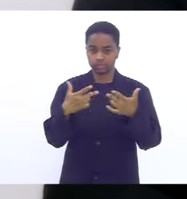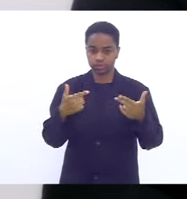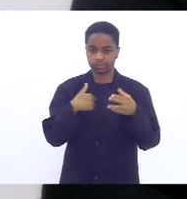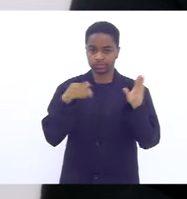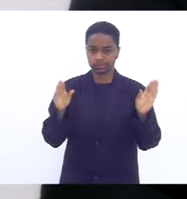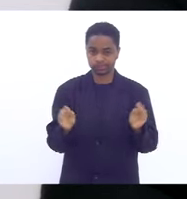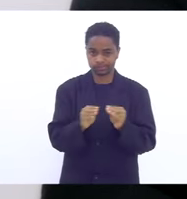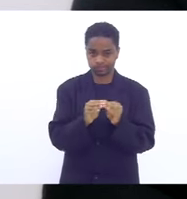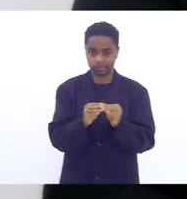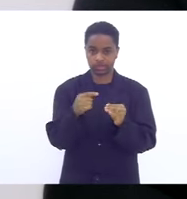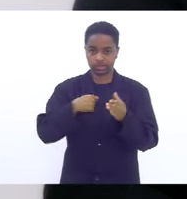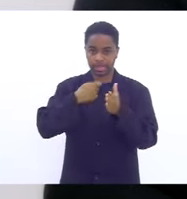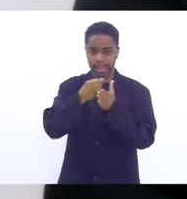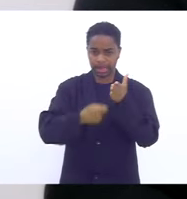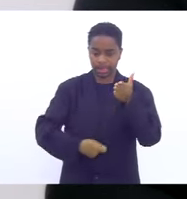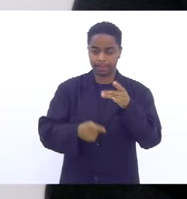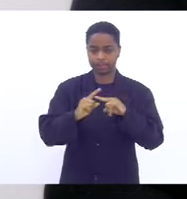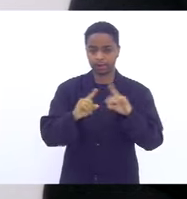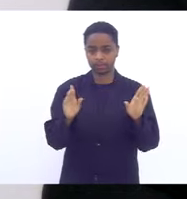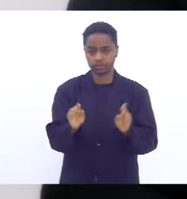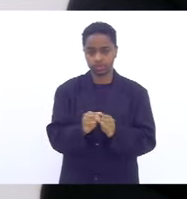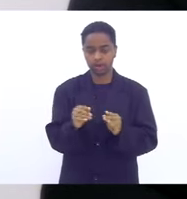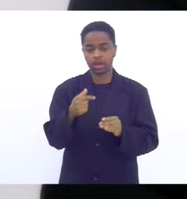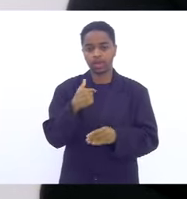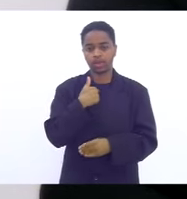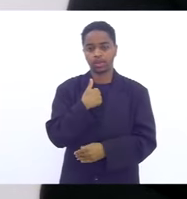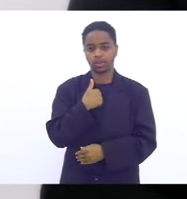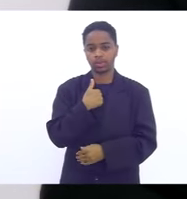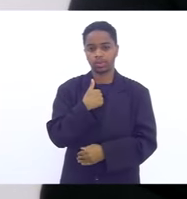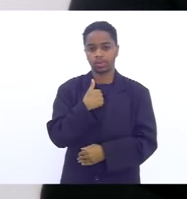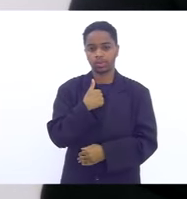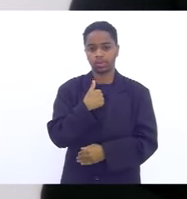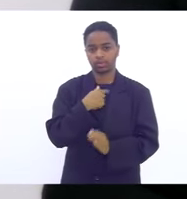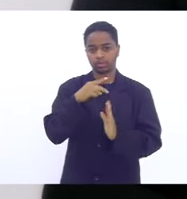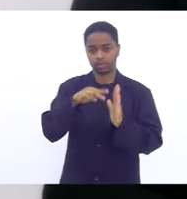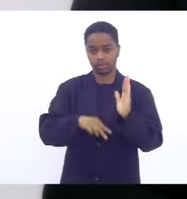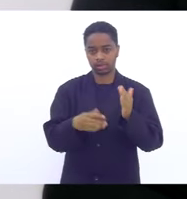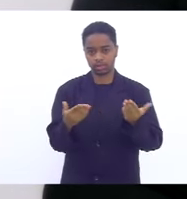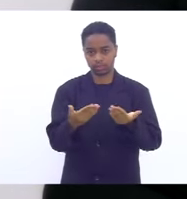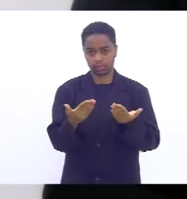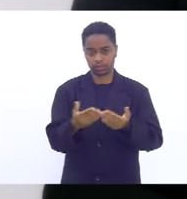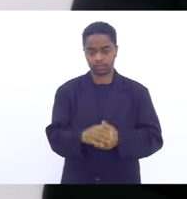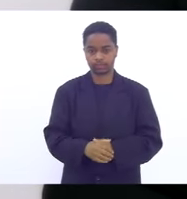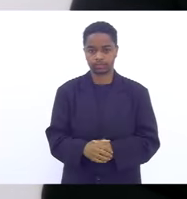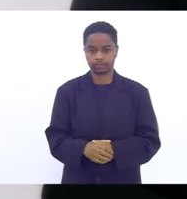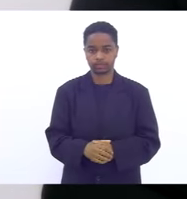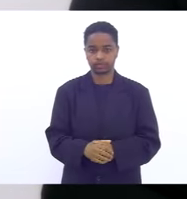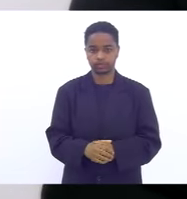disso, o qual eu vou ler aqui agora.